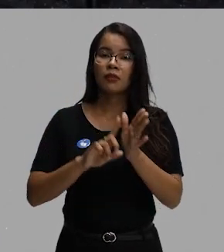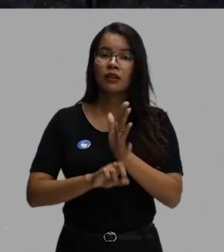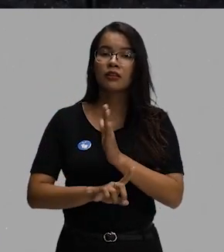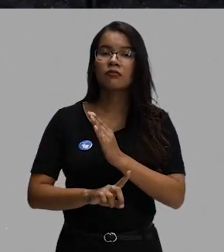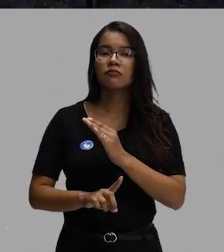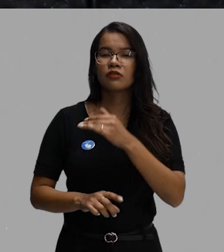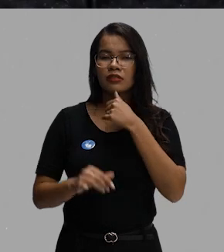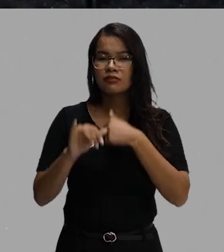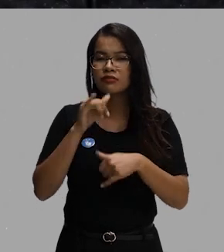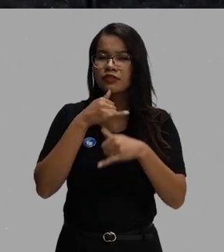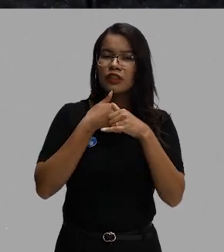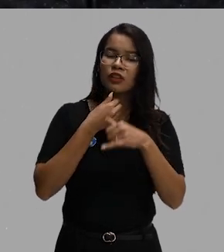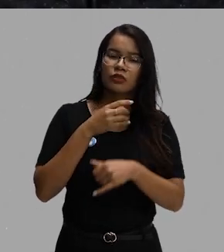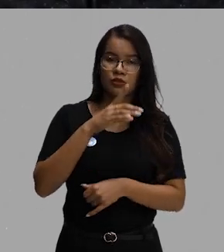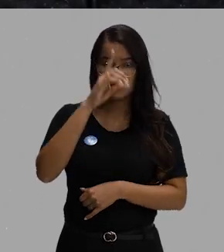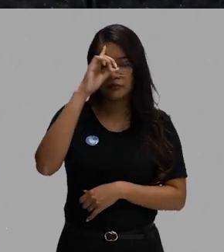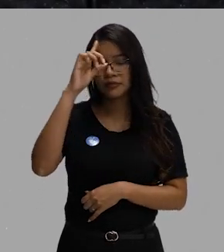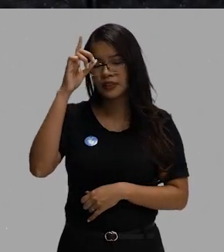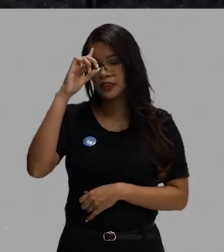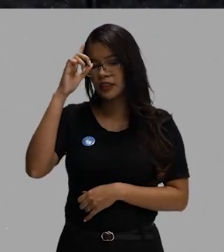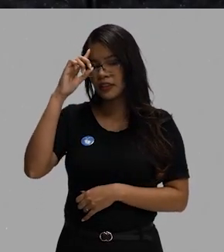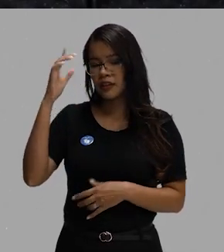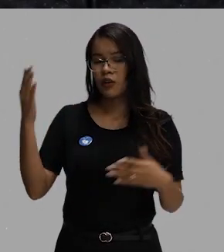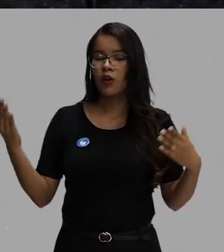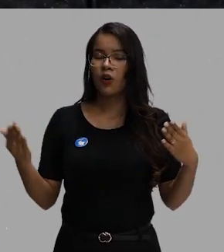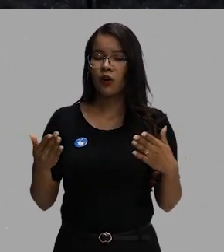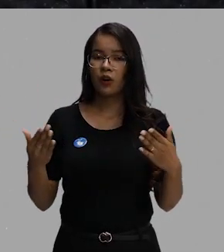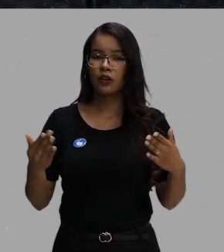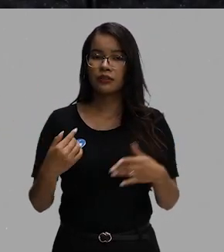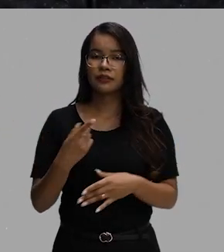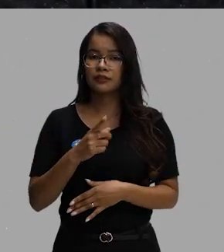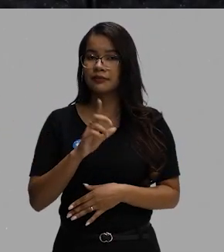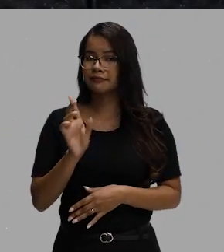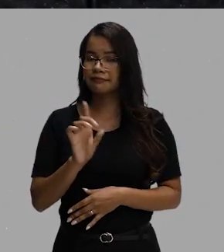lembram morte, despedida, saudade,